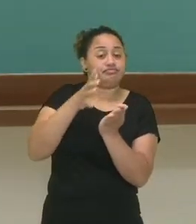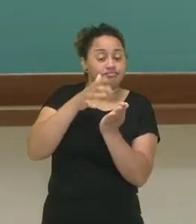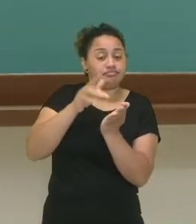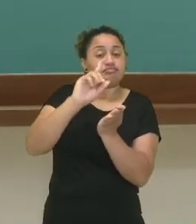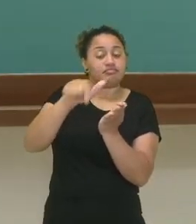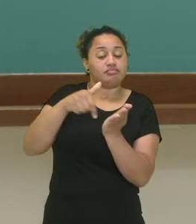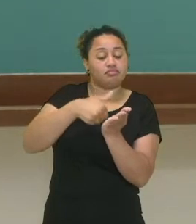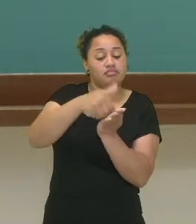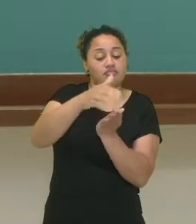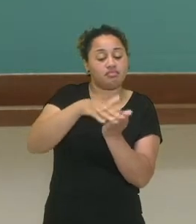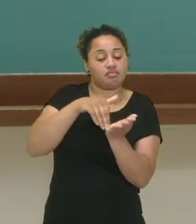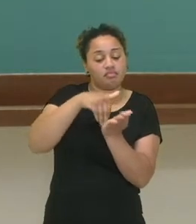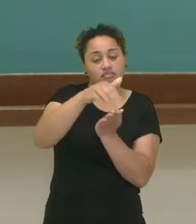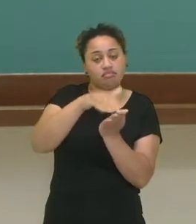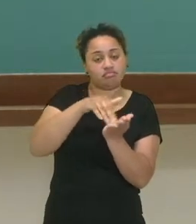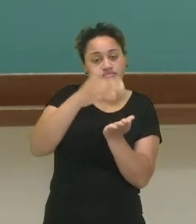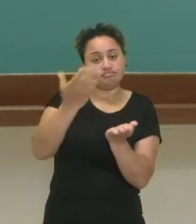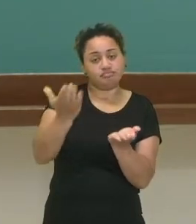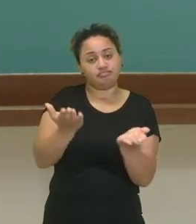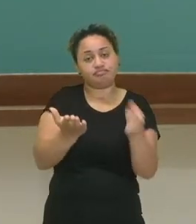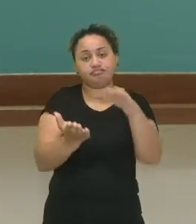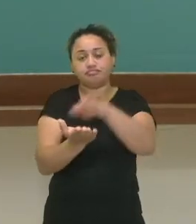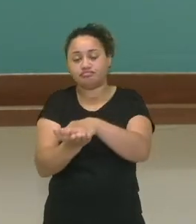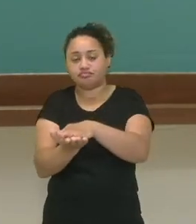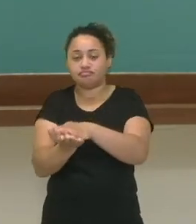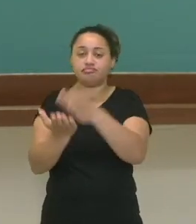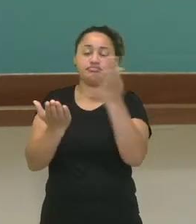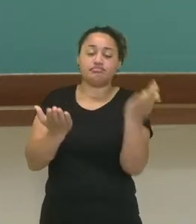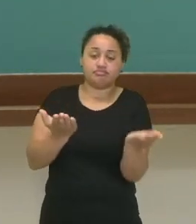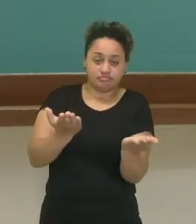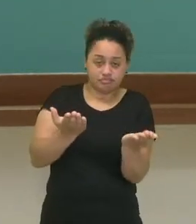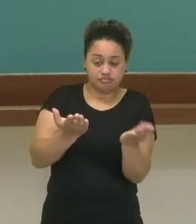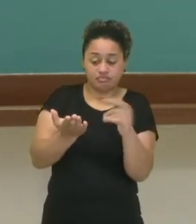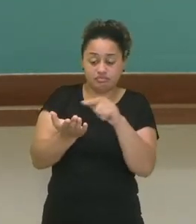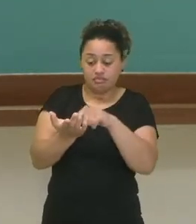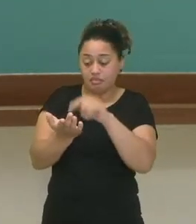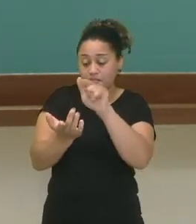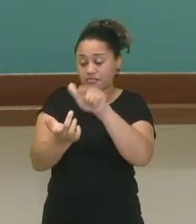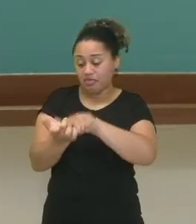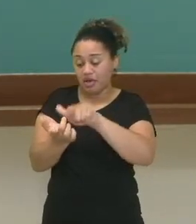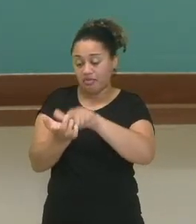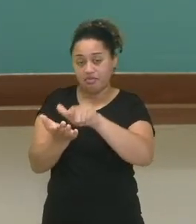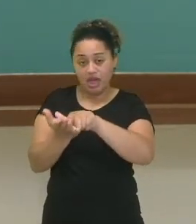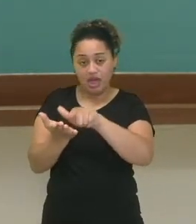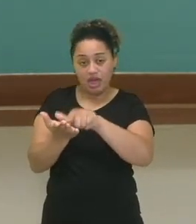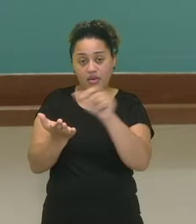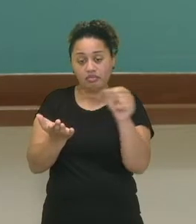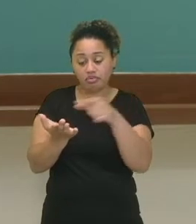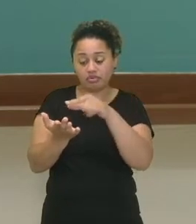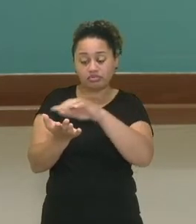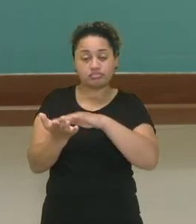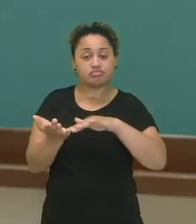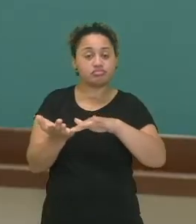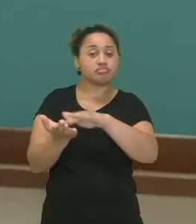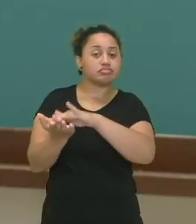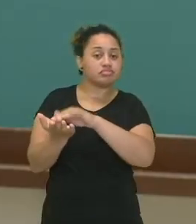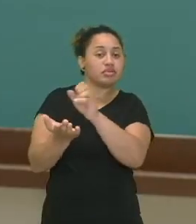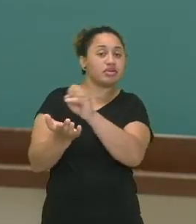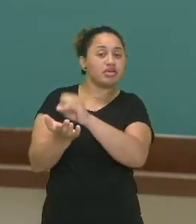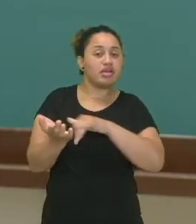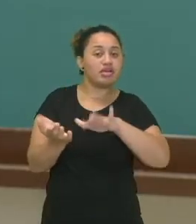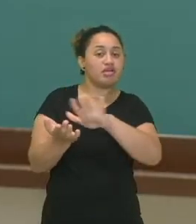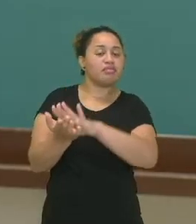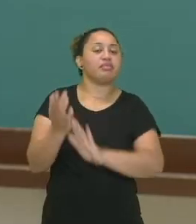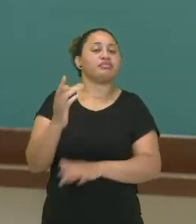uma tinta como se fosse um carimbo, né? Prensar esse carimbo no papel e aí você vai conseguir essa gravura, né? Olha